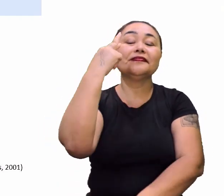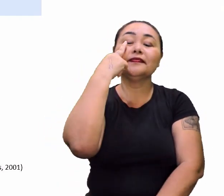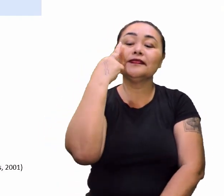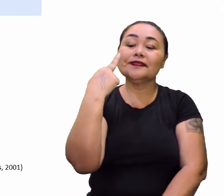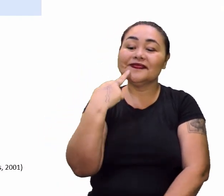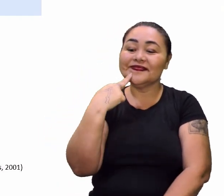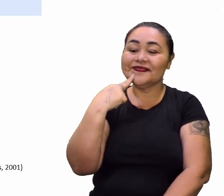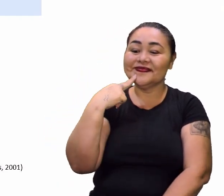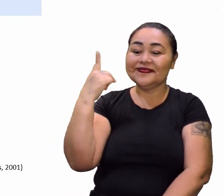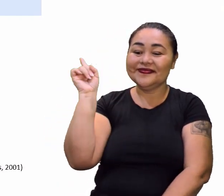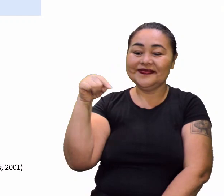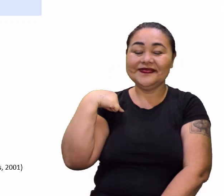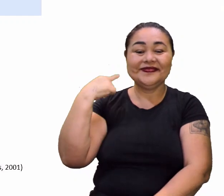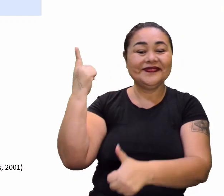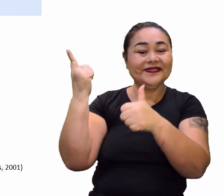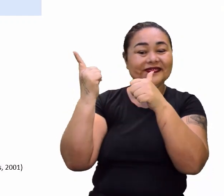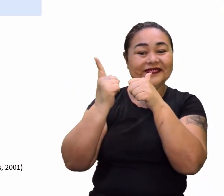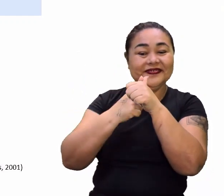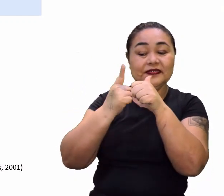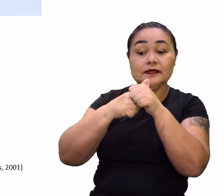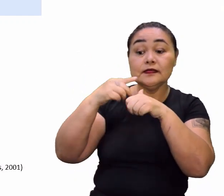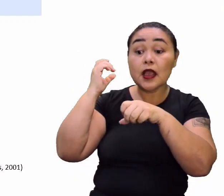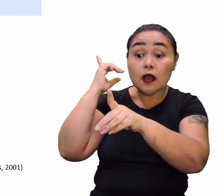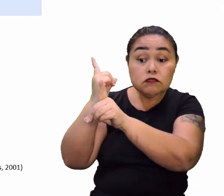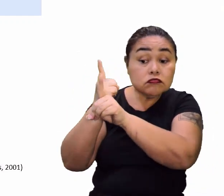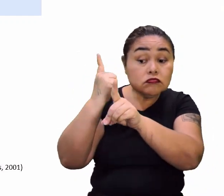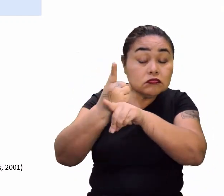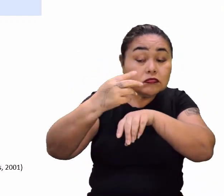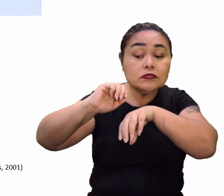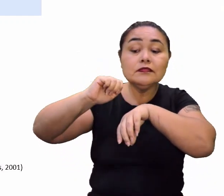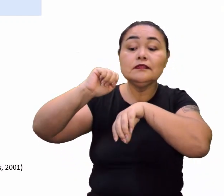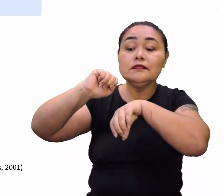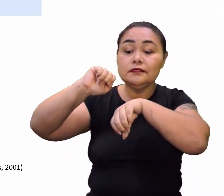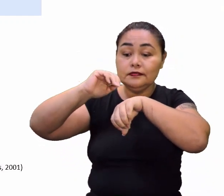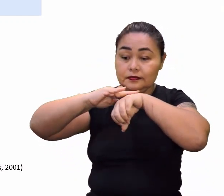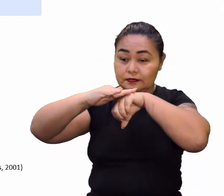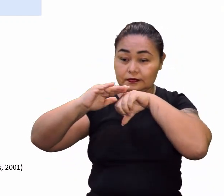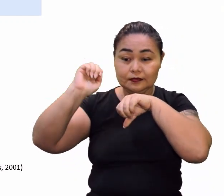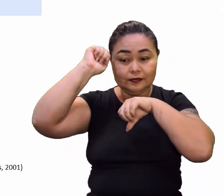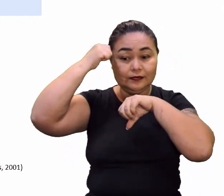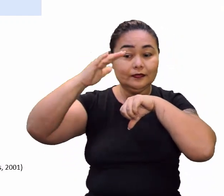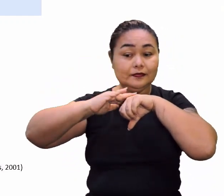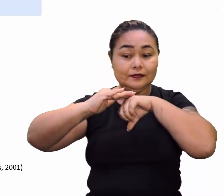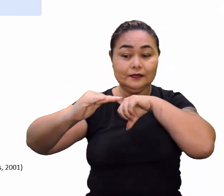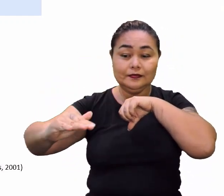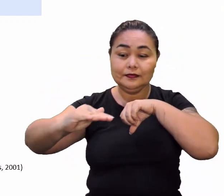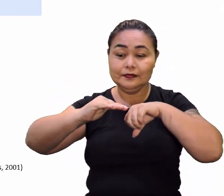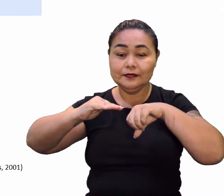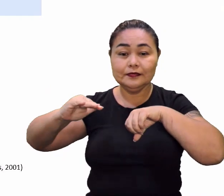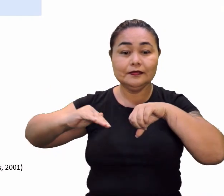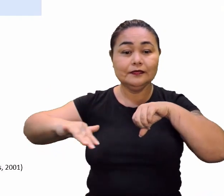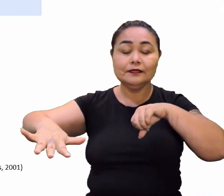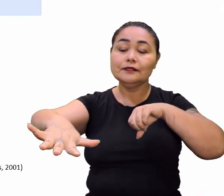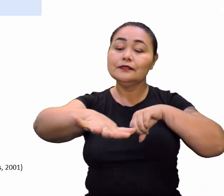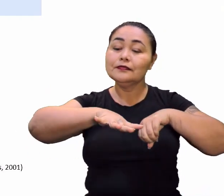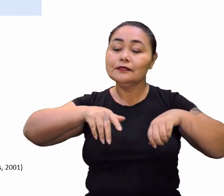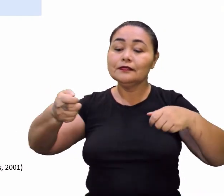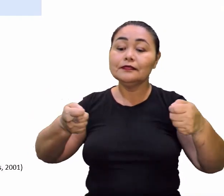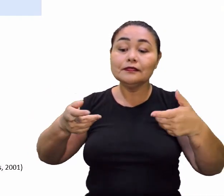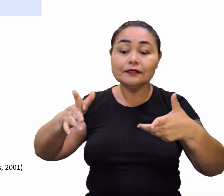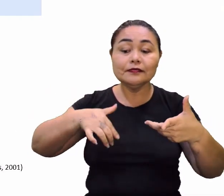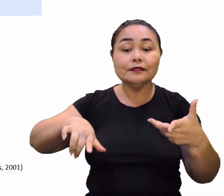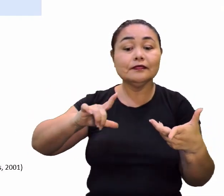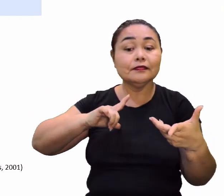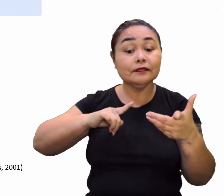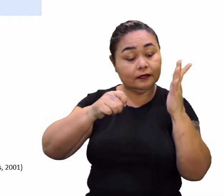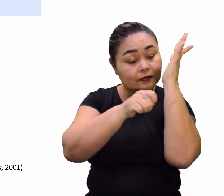estavam descobrindo aí nos primeiros aluviões de cassiterita nas áreas de seringais. Ou